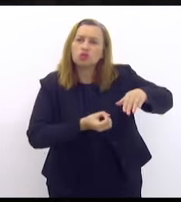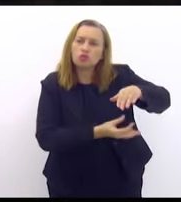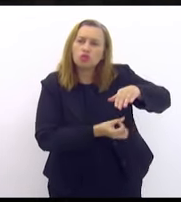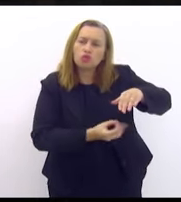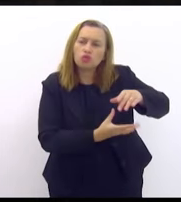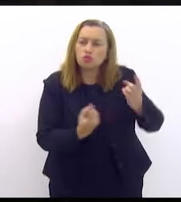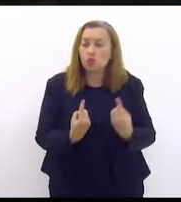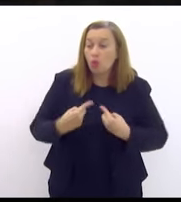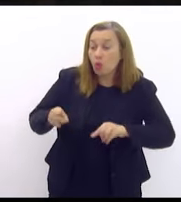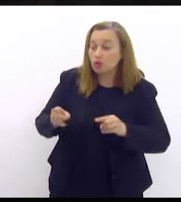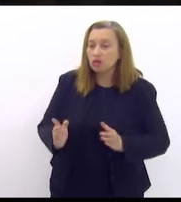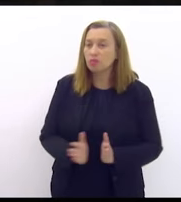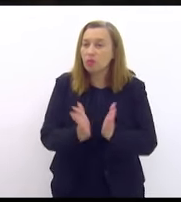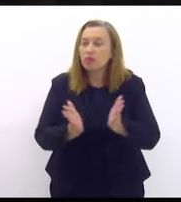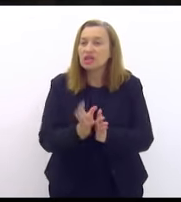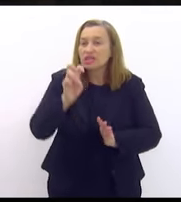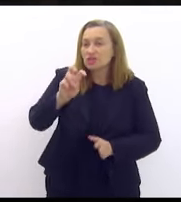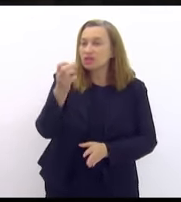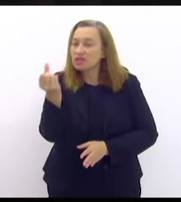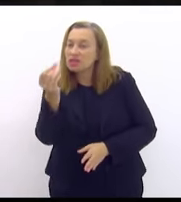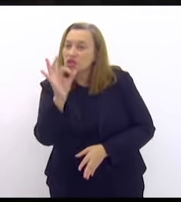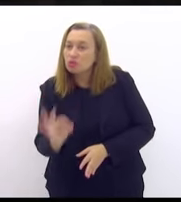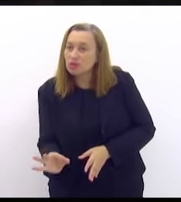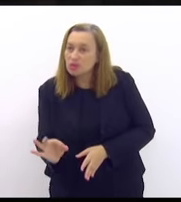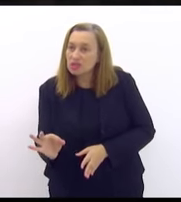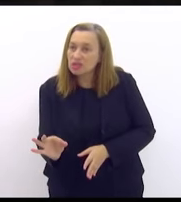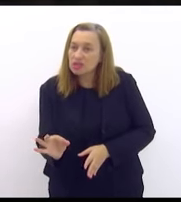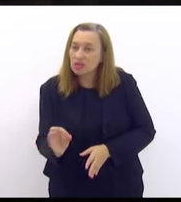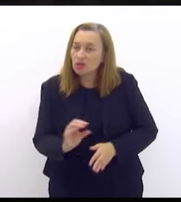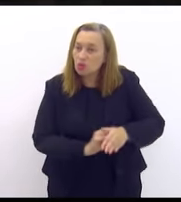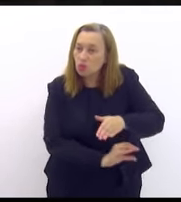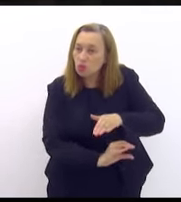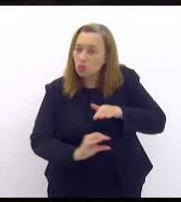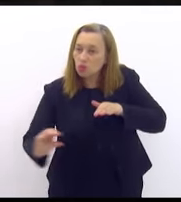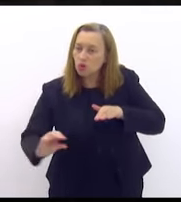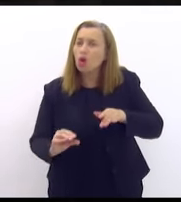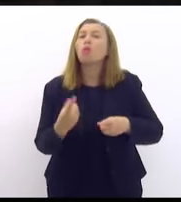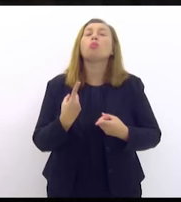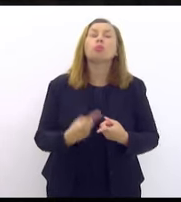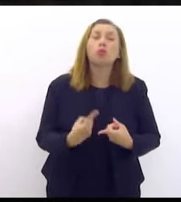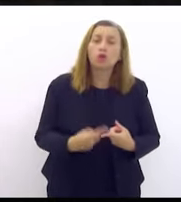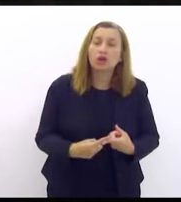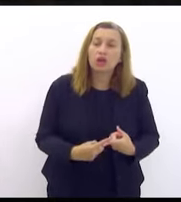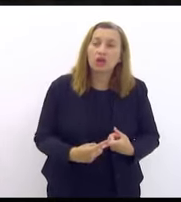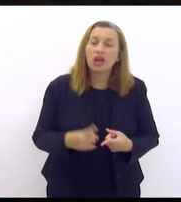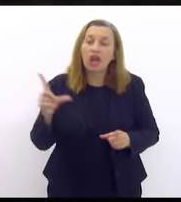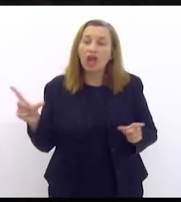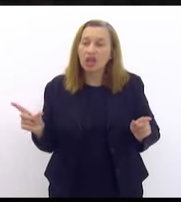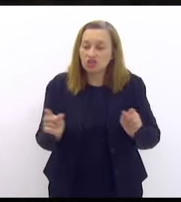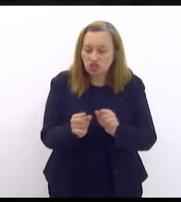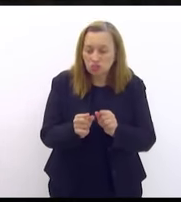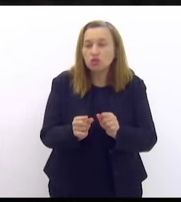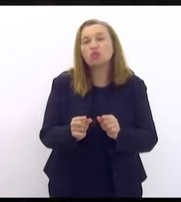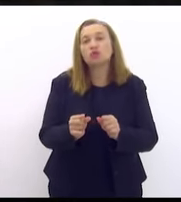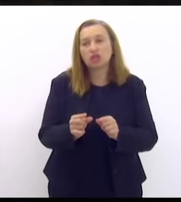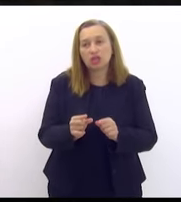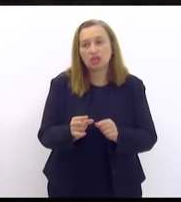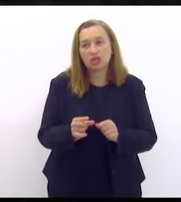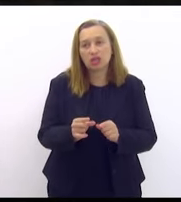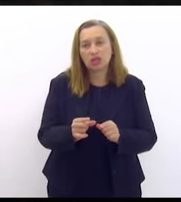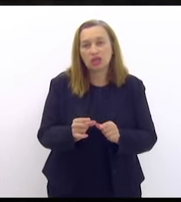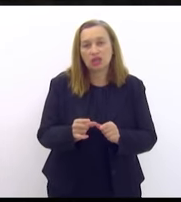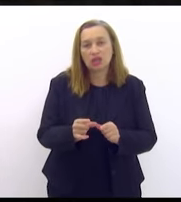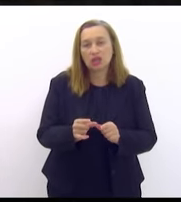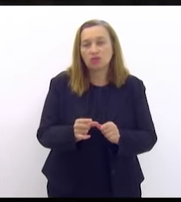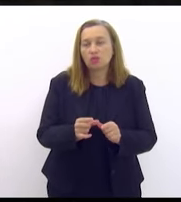pobreza? Tirar 56% dessa alíquota de combate à pobreza é reduzir a miserabilidade àqueles que já